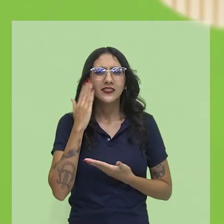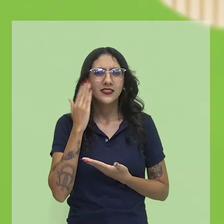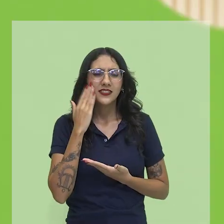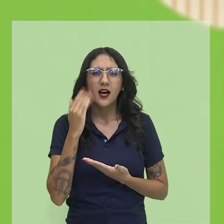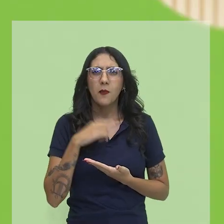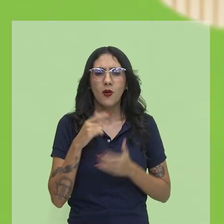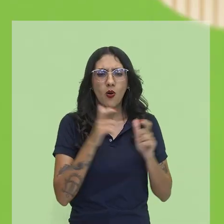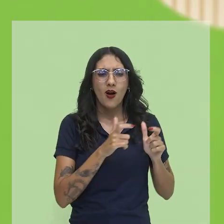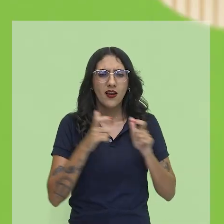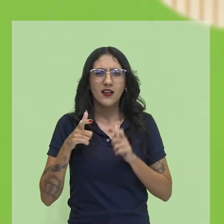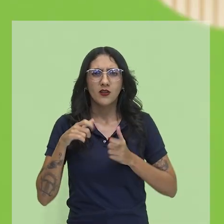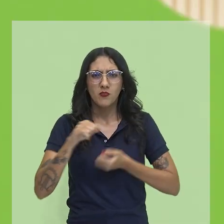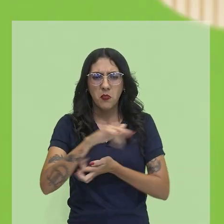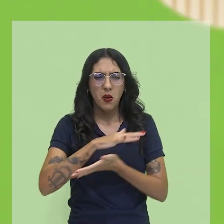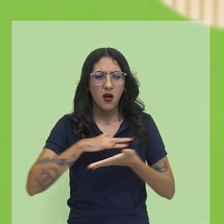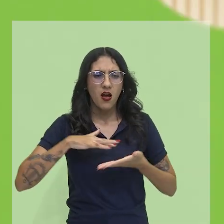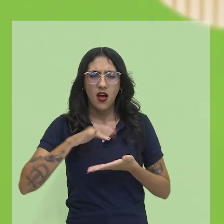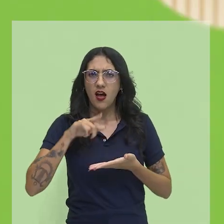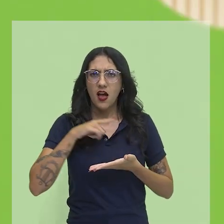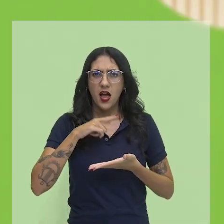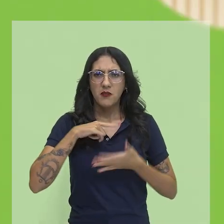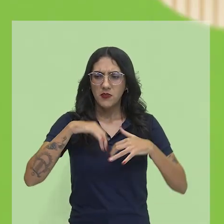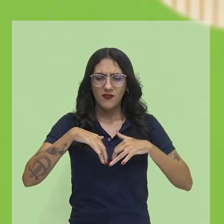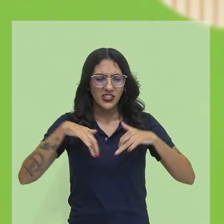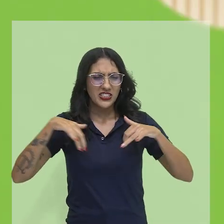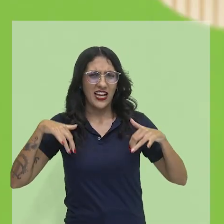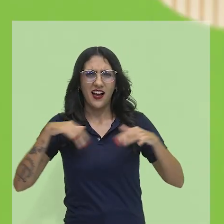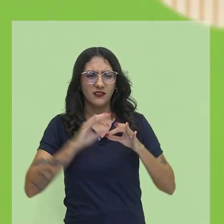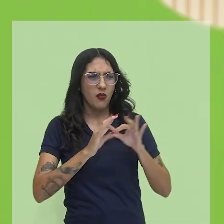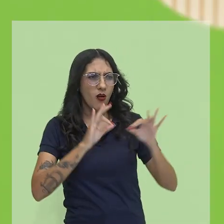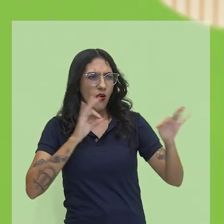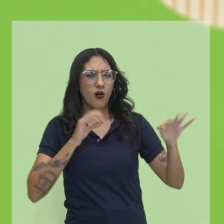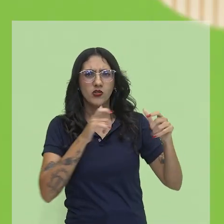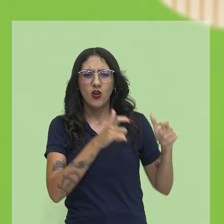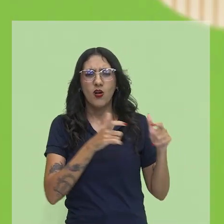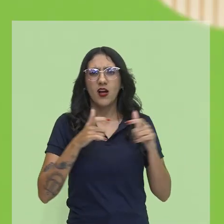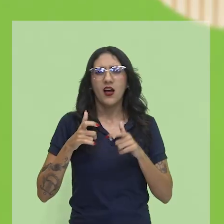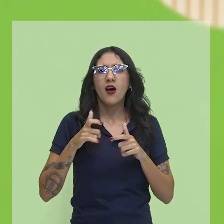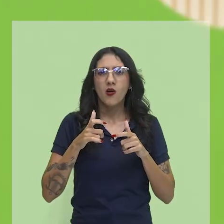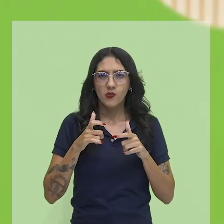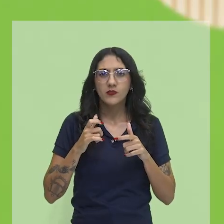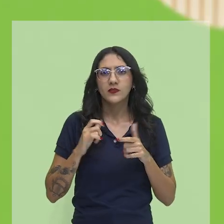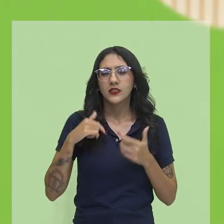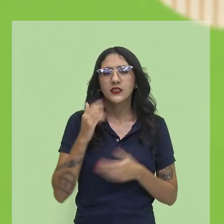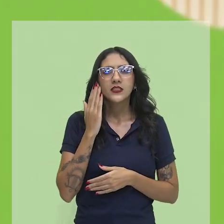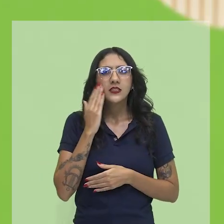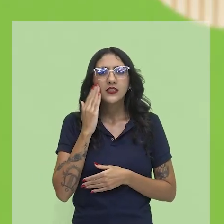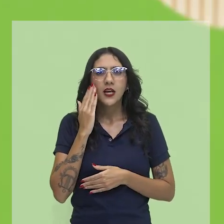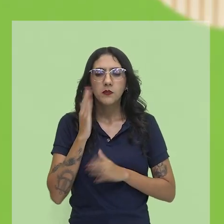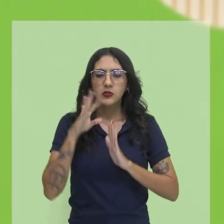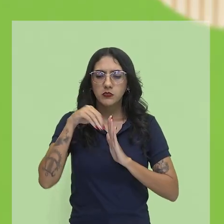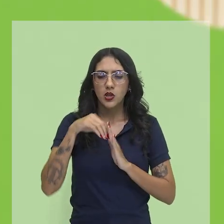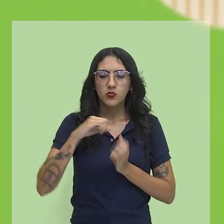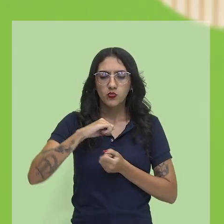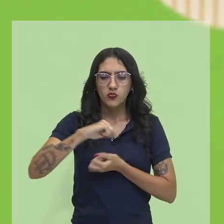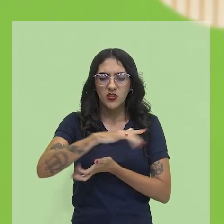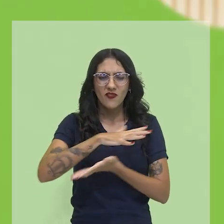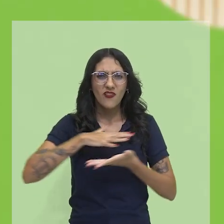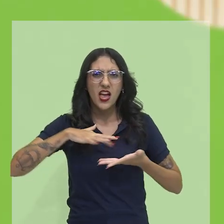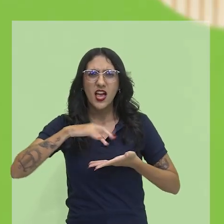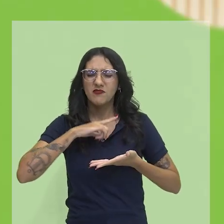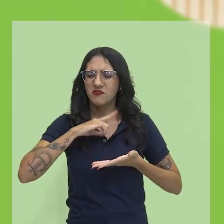numa posição do universo bem remota, né? Se a gente considerar que o centro do universo ele é constituído de um aglomerado